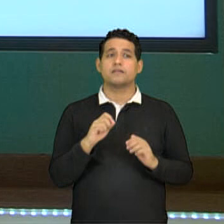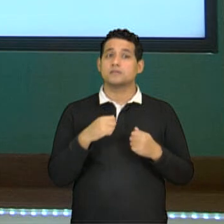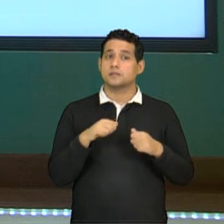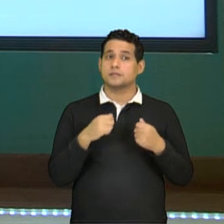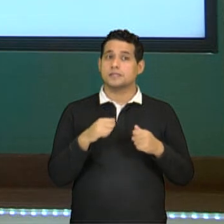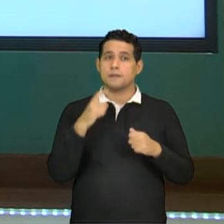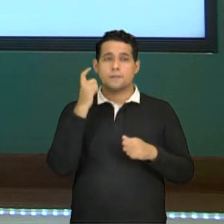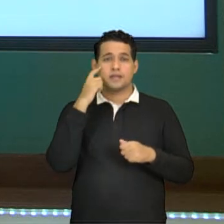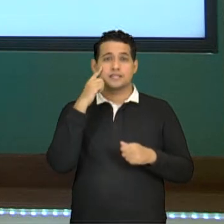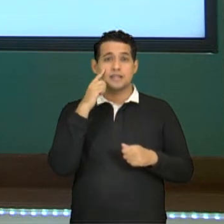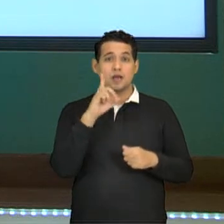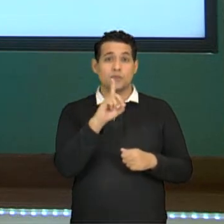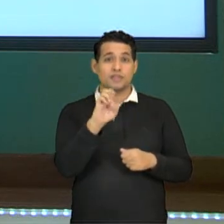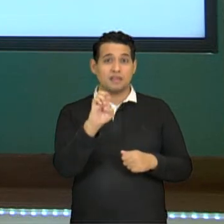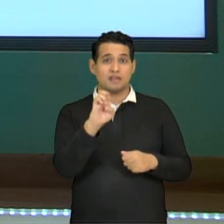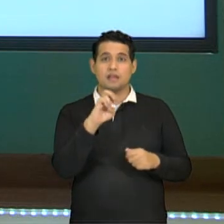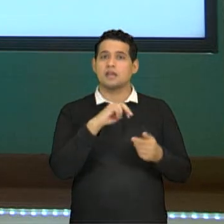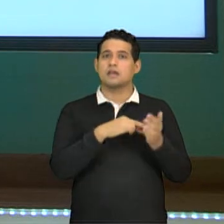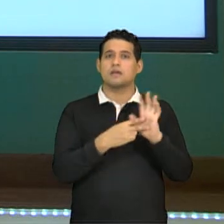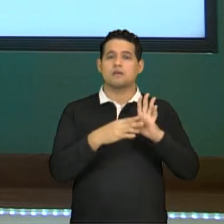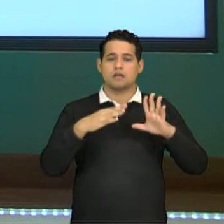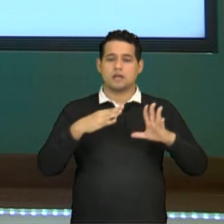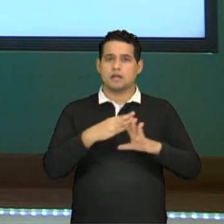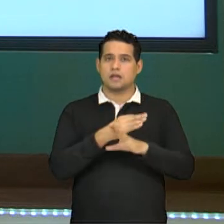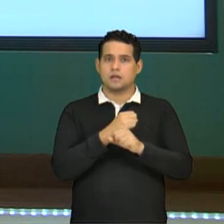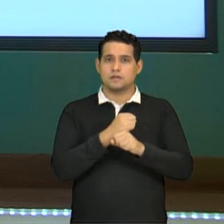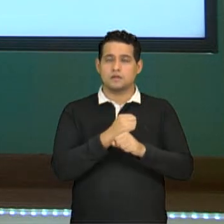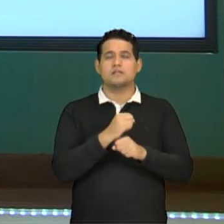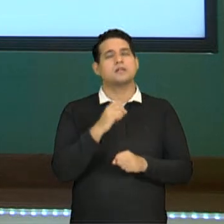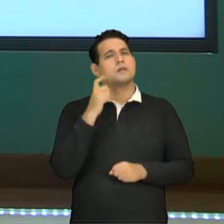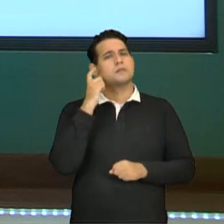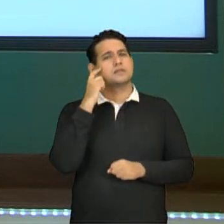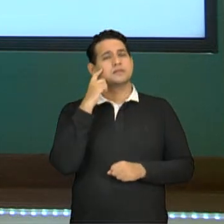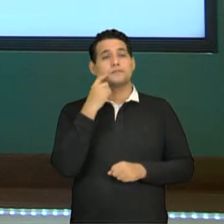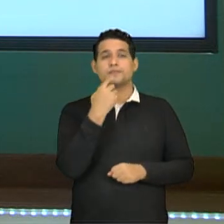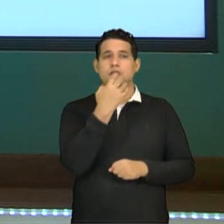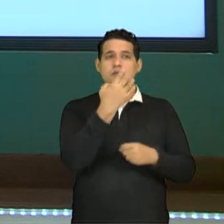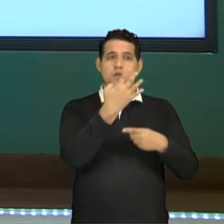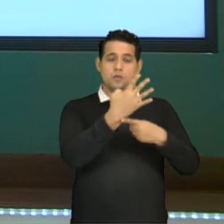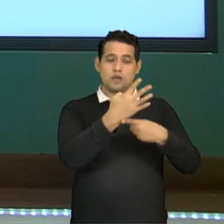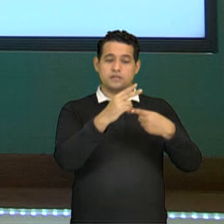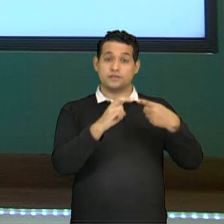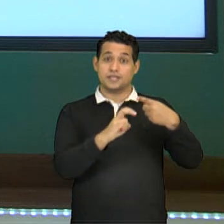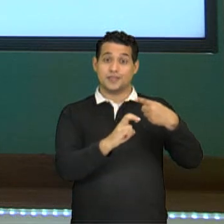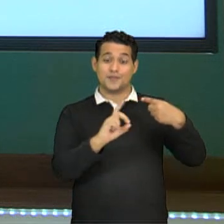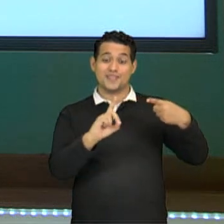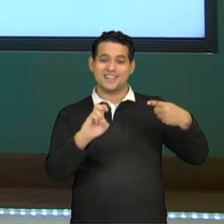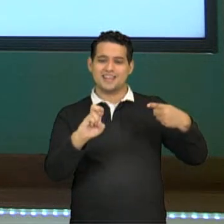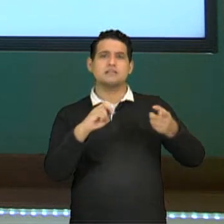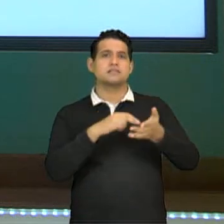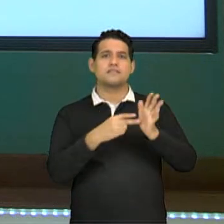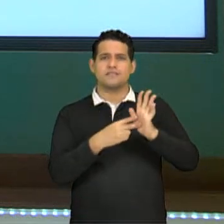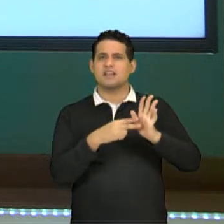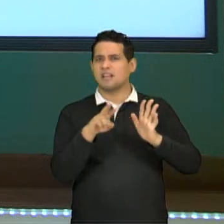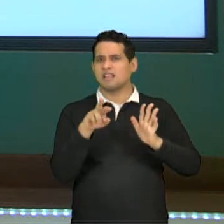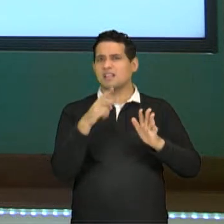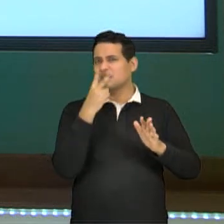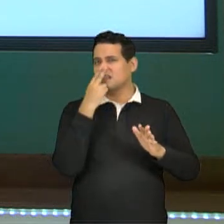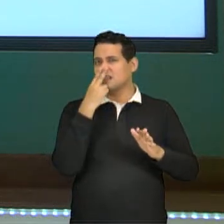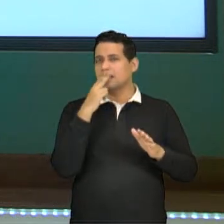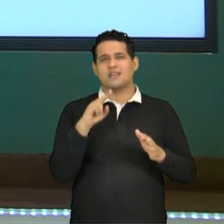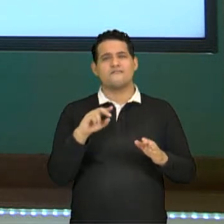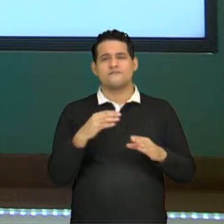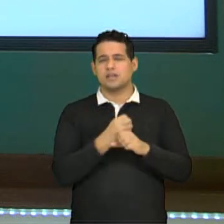esse Dzinho a uma multiplicação. Então, você vai fazer 4/5 de 5/8. Na verdade, é o mesmo